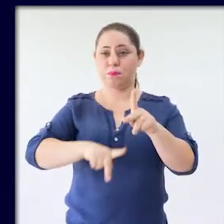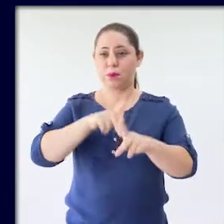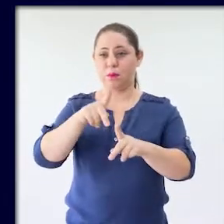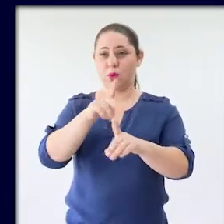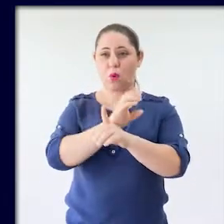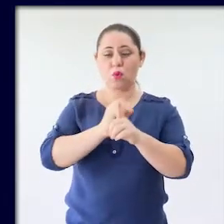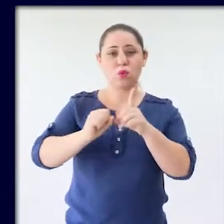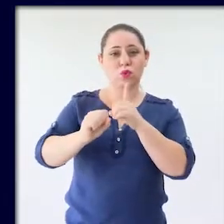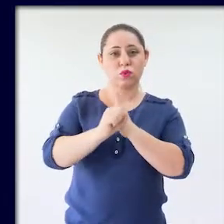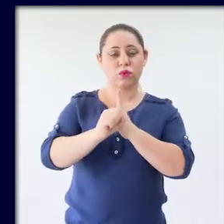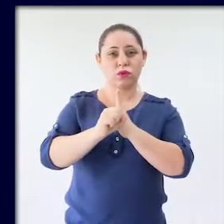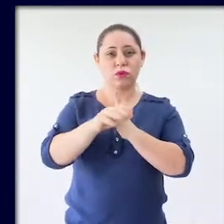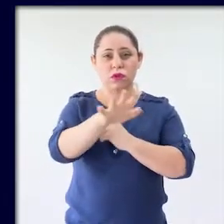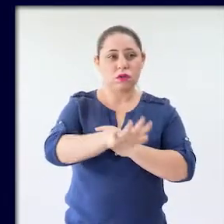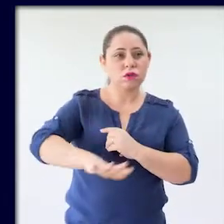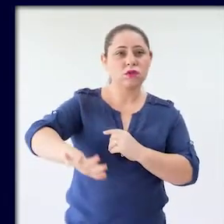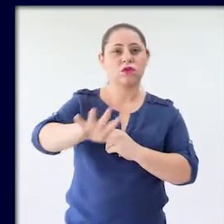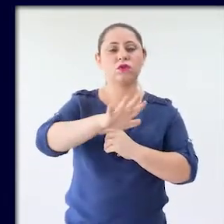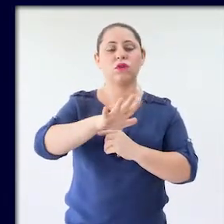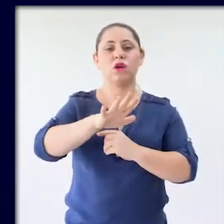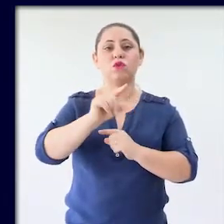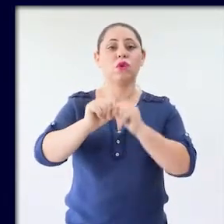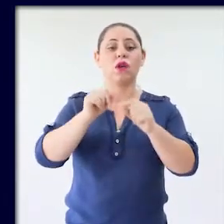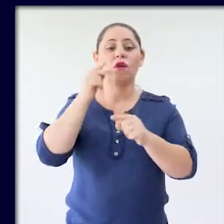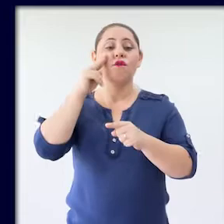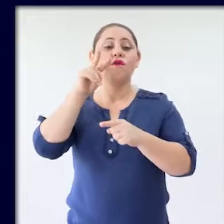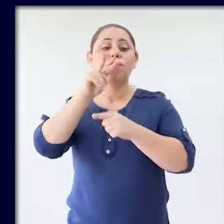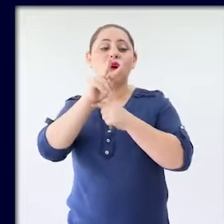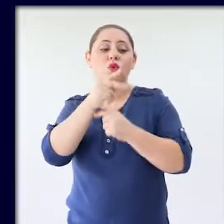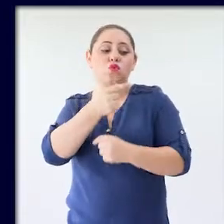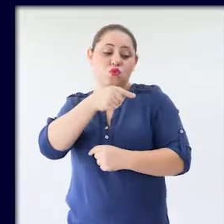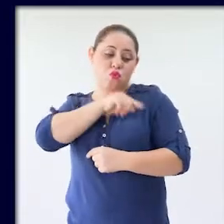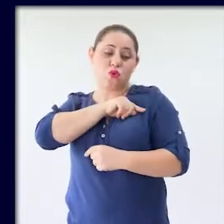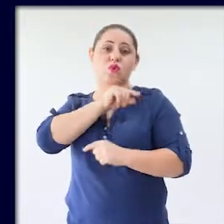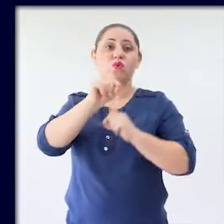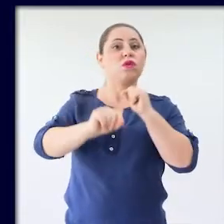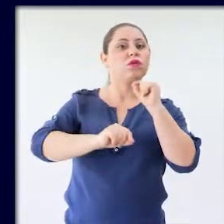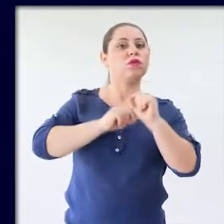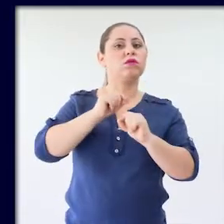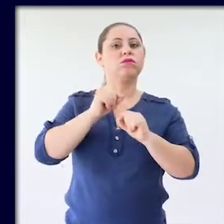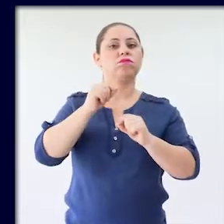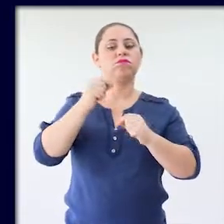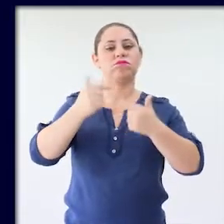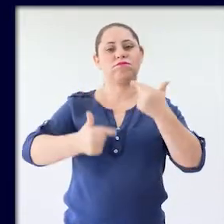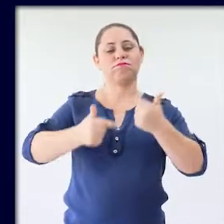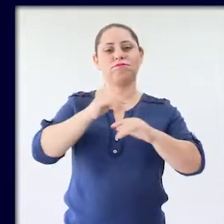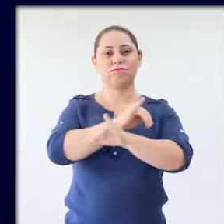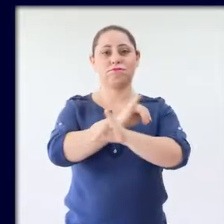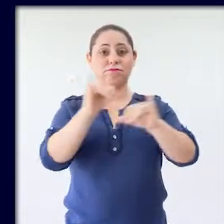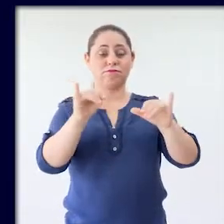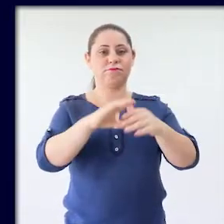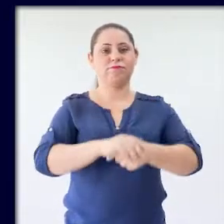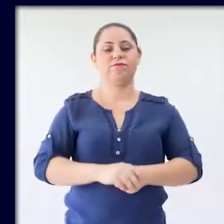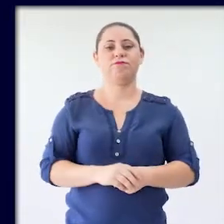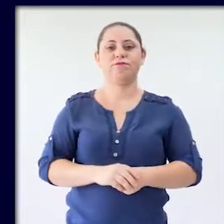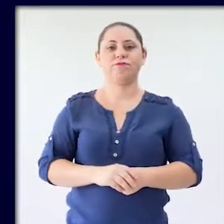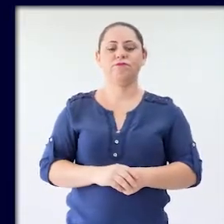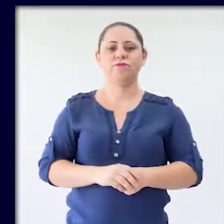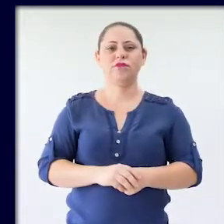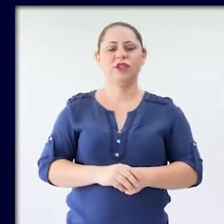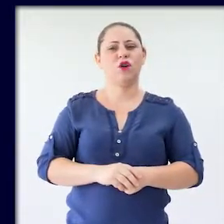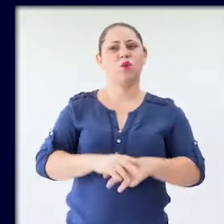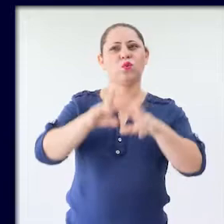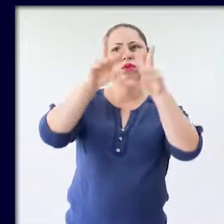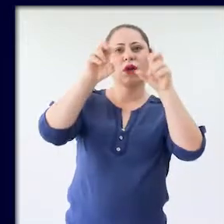participação popular do eleitor no controle e na fiscalização da campanha eleitoral. Vamos falar agora